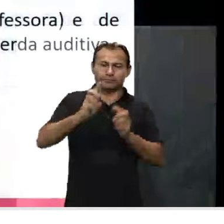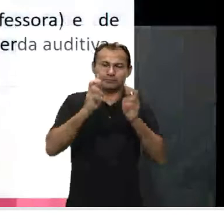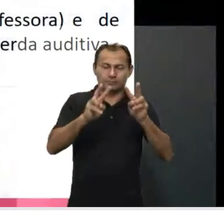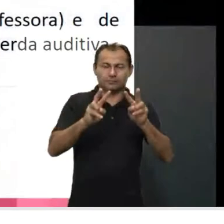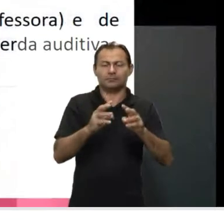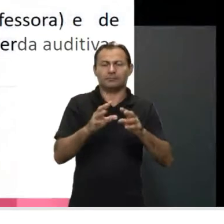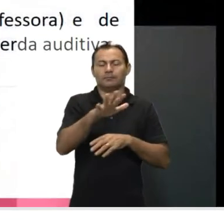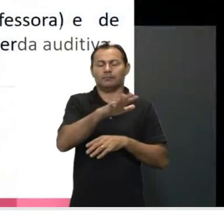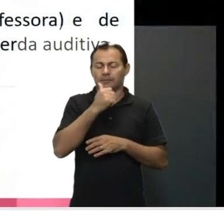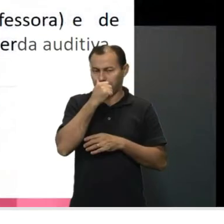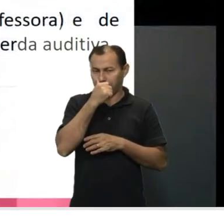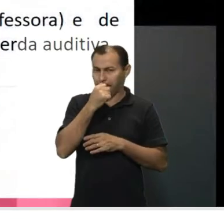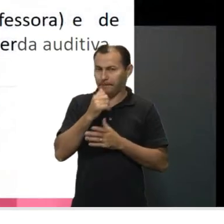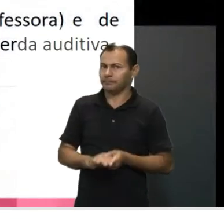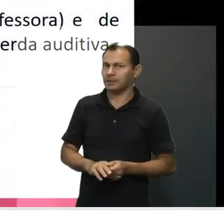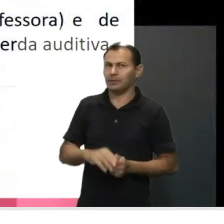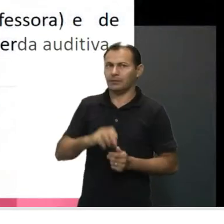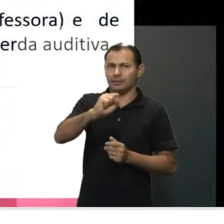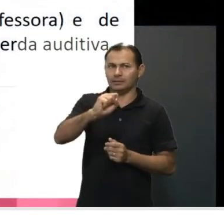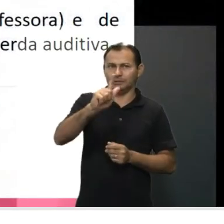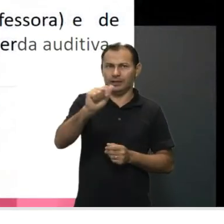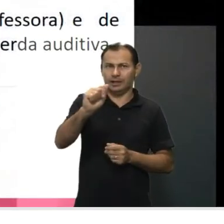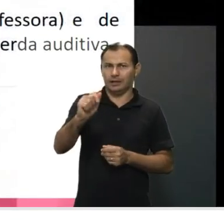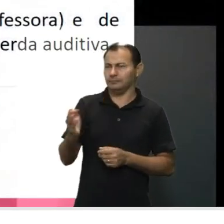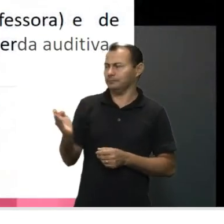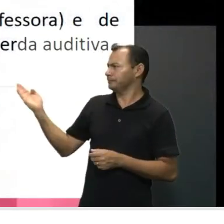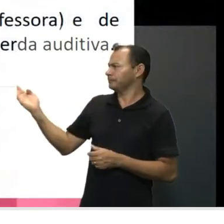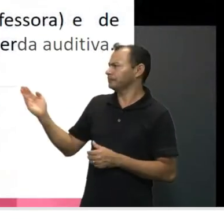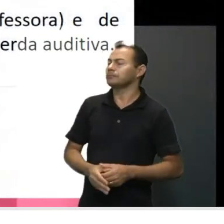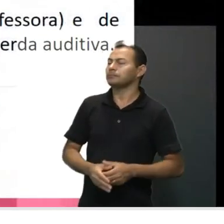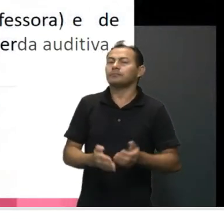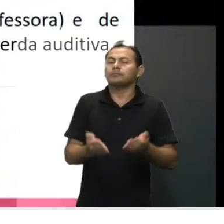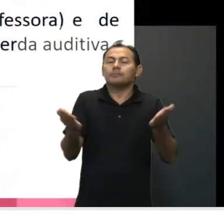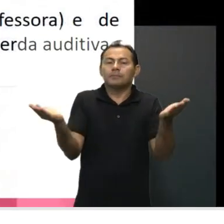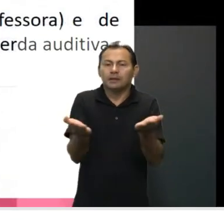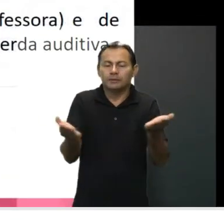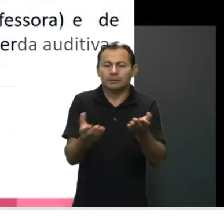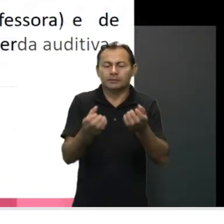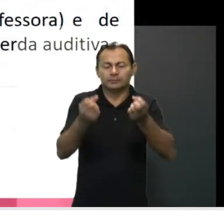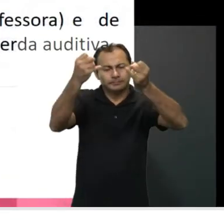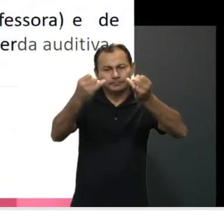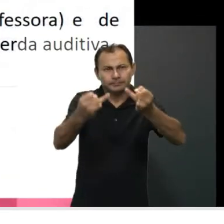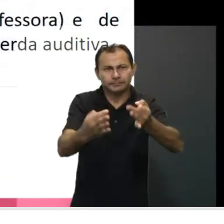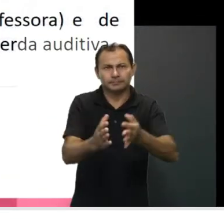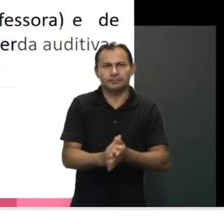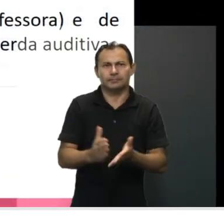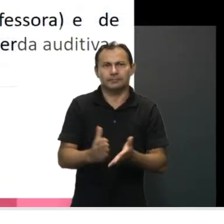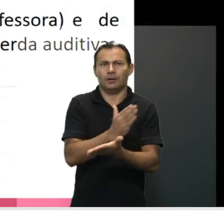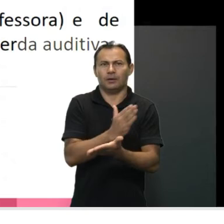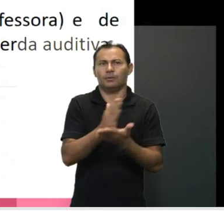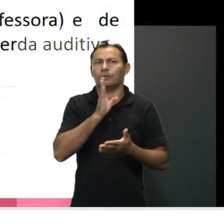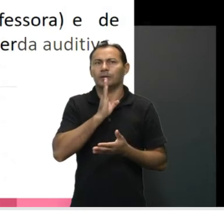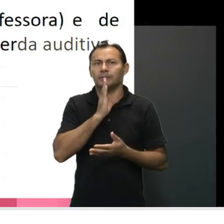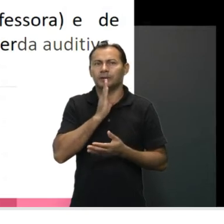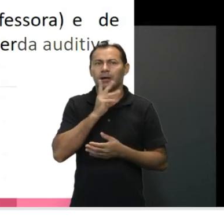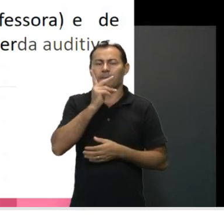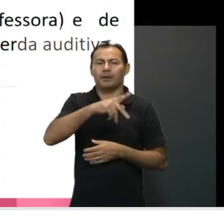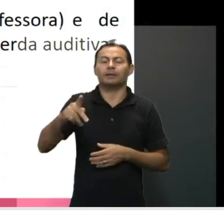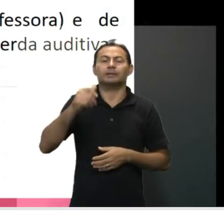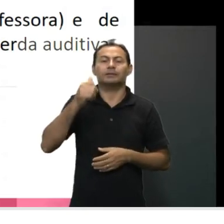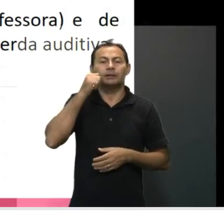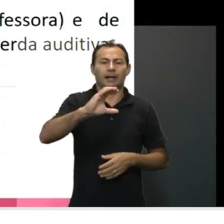aprendizagem? Vamos lá? Hoje nós vamos trabalhar com alguns conhecimentos que a professora Clarice tem.